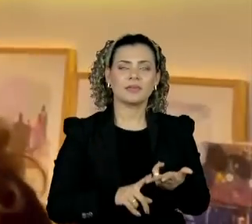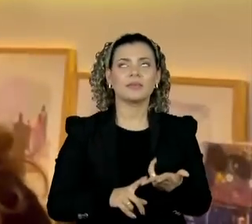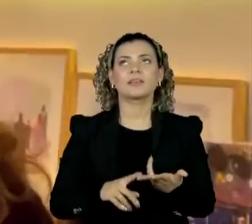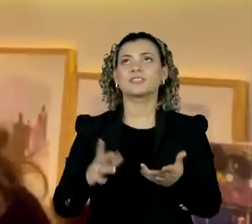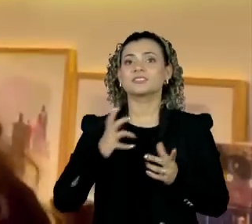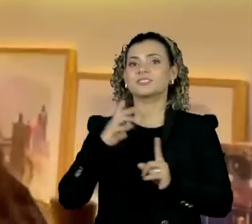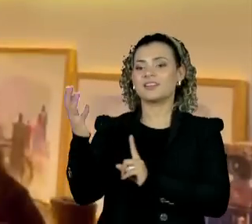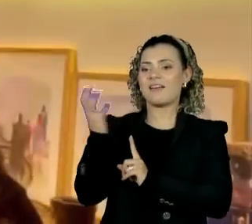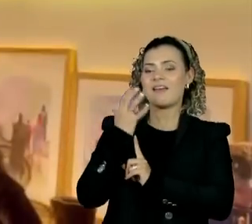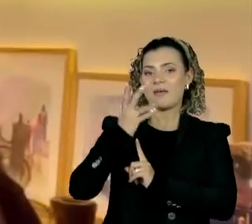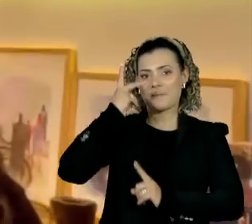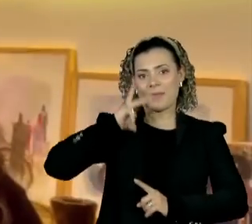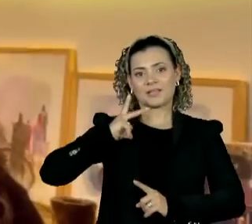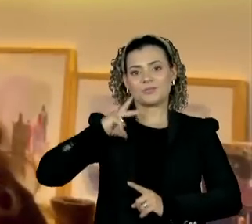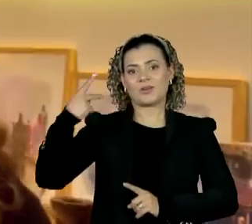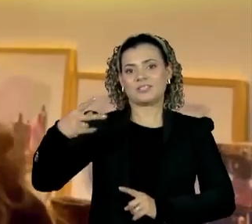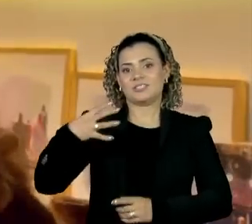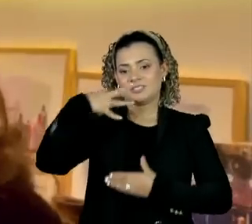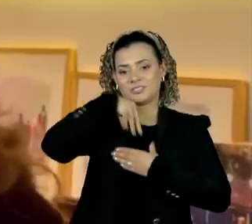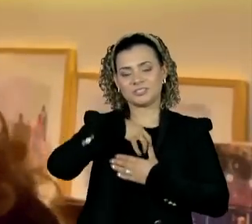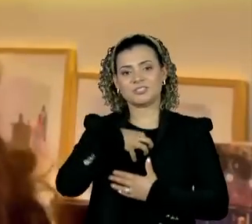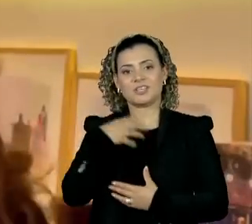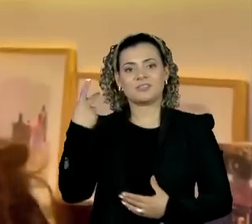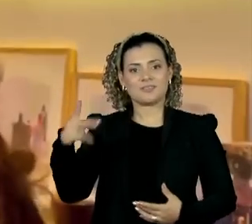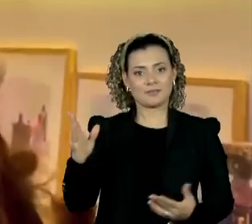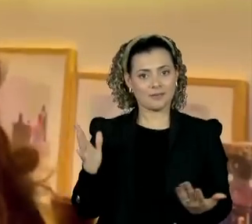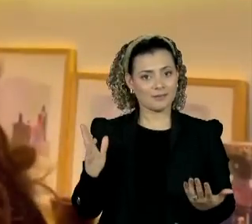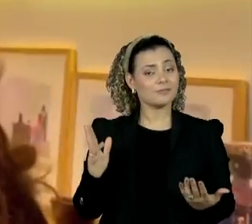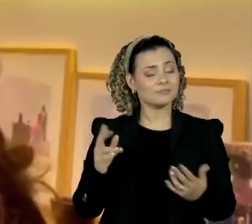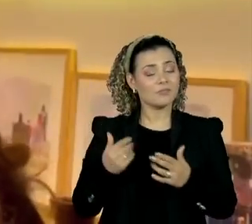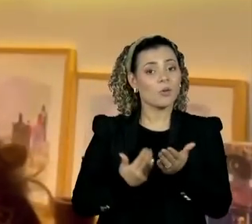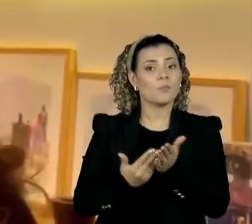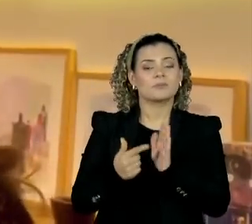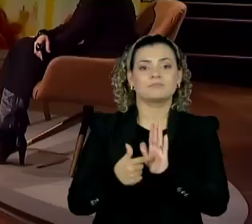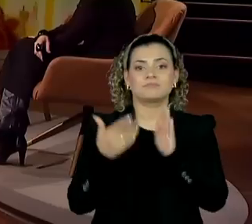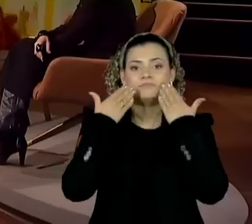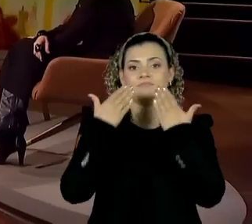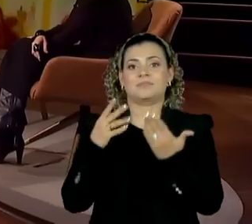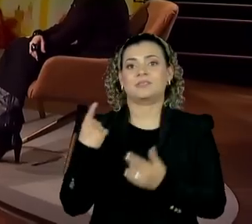coisa muito pessoal, sabe? E que apareceu muito na carreira dela solo.